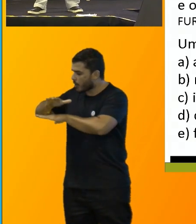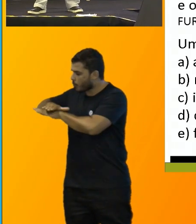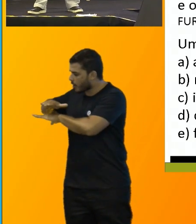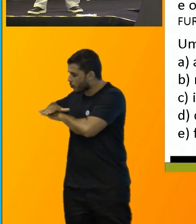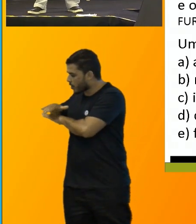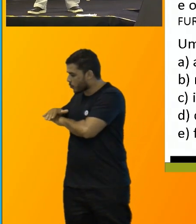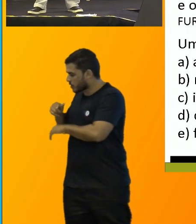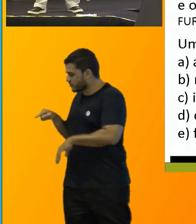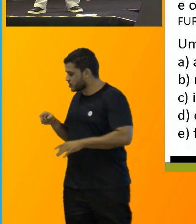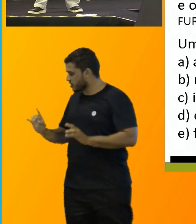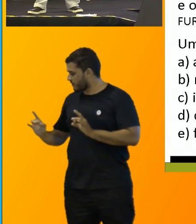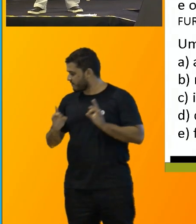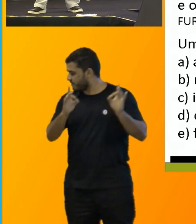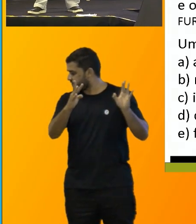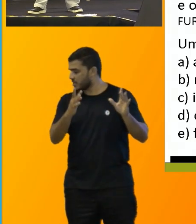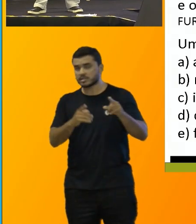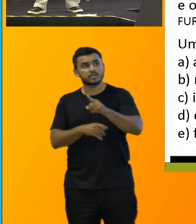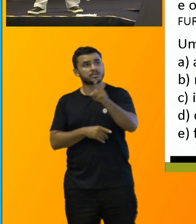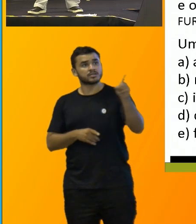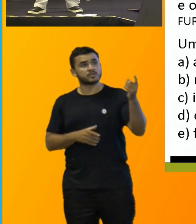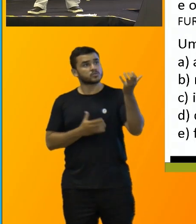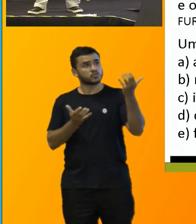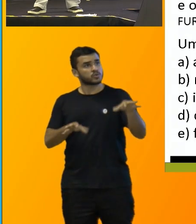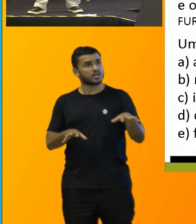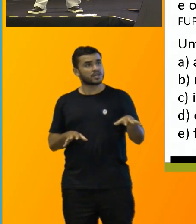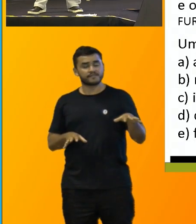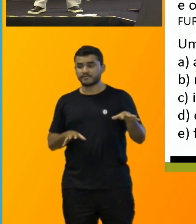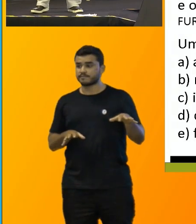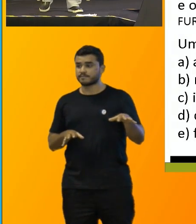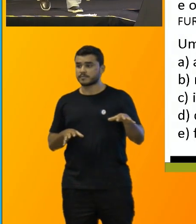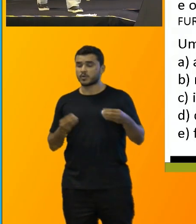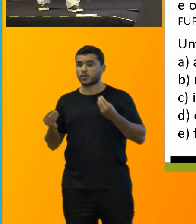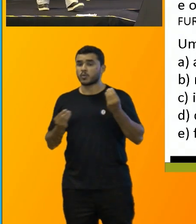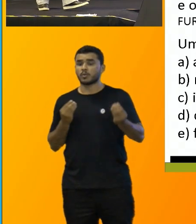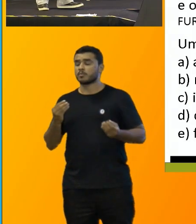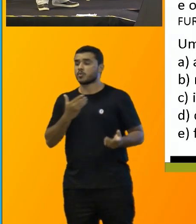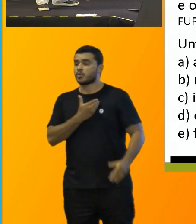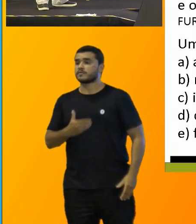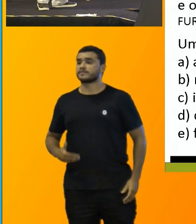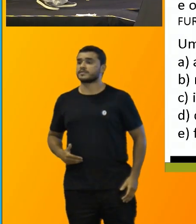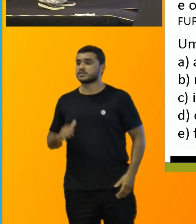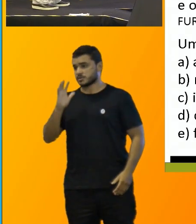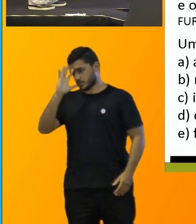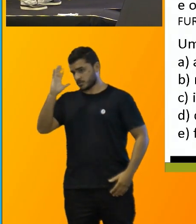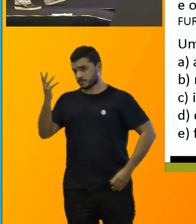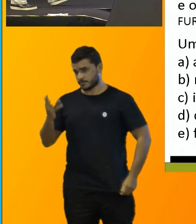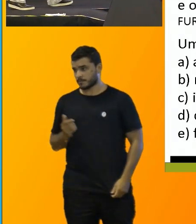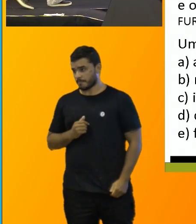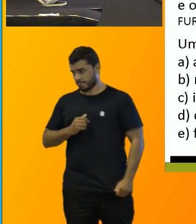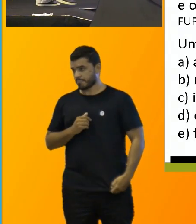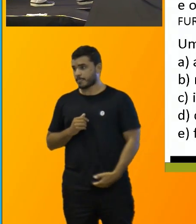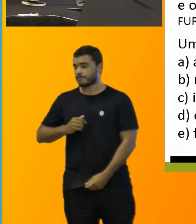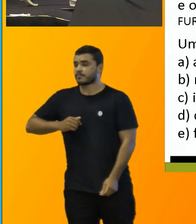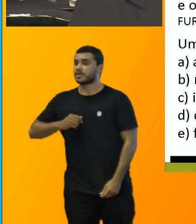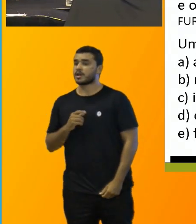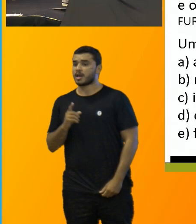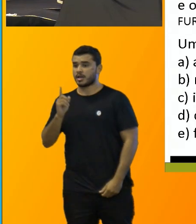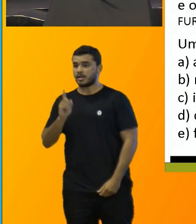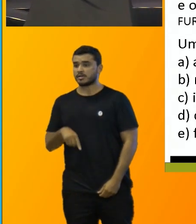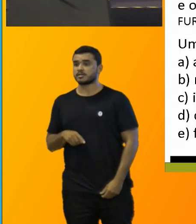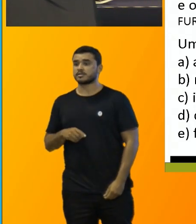quem vender. Qual foi a solução dada pelo Estado? Será que foi a atração de